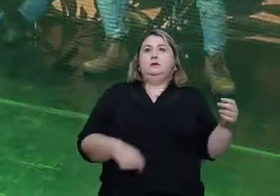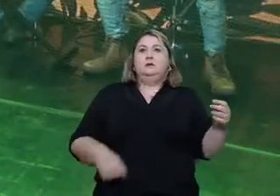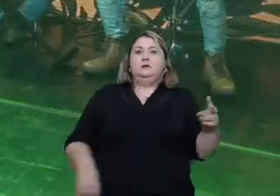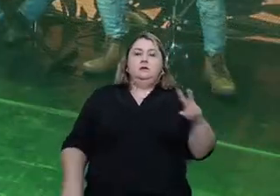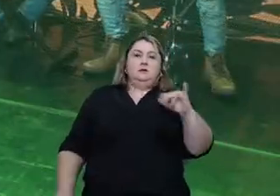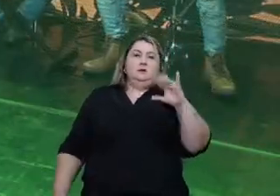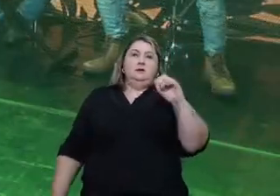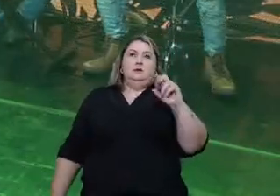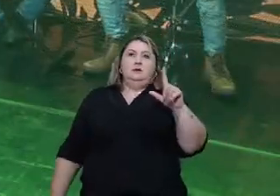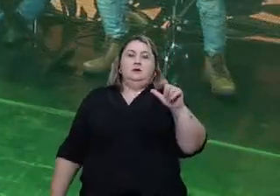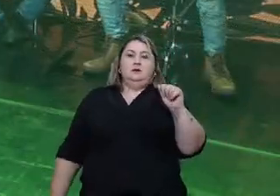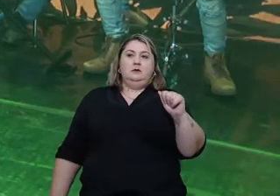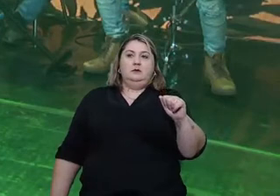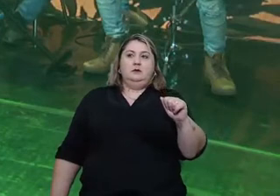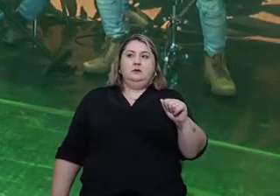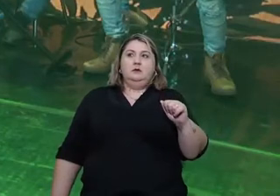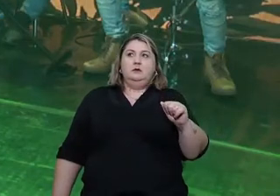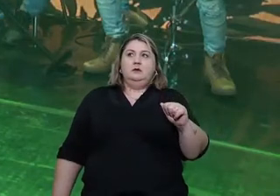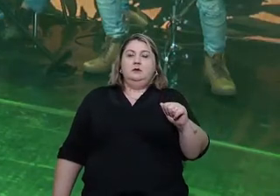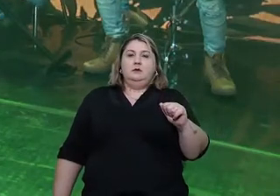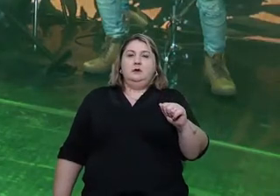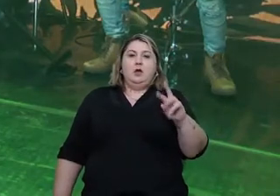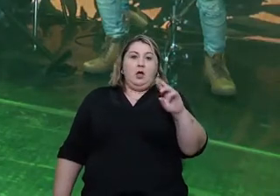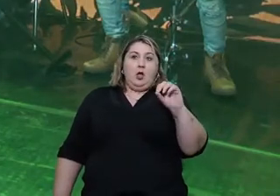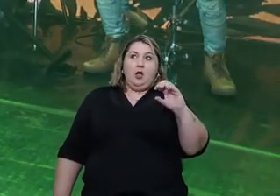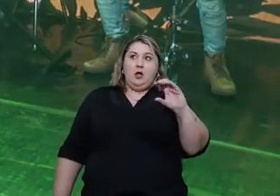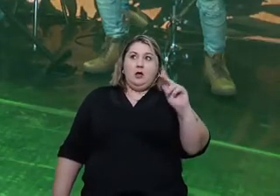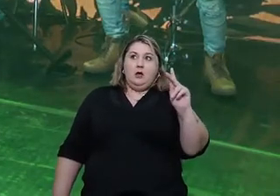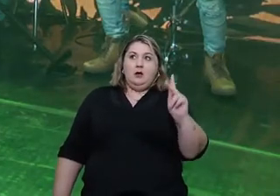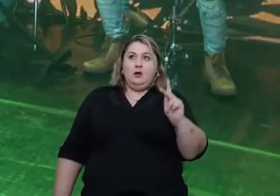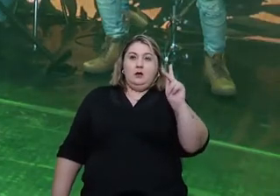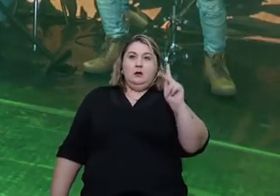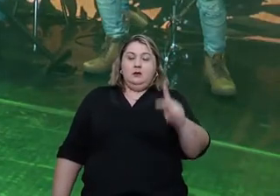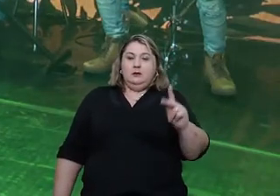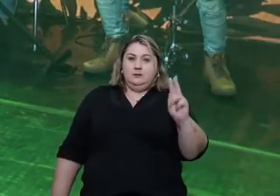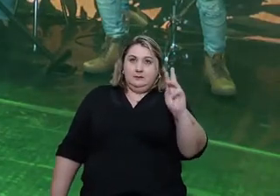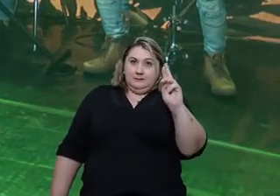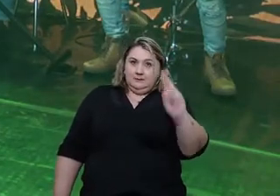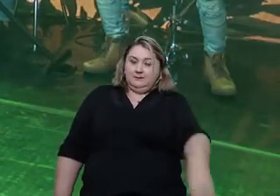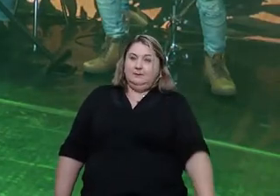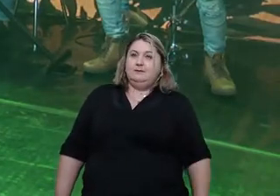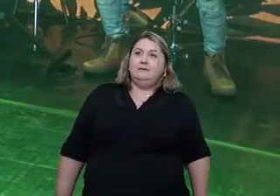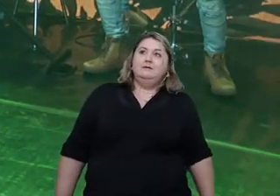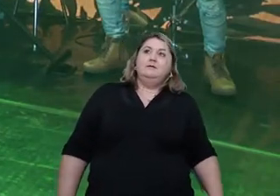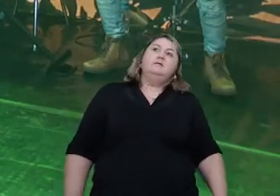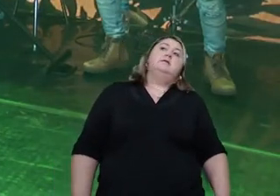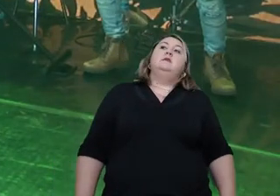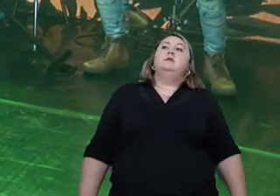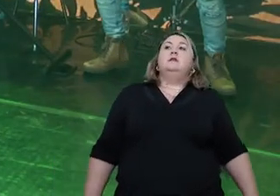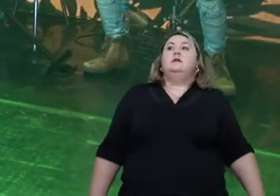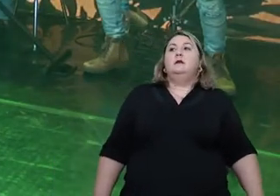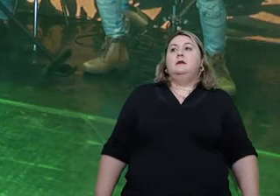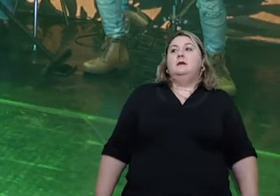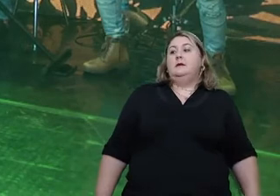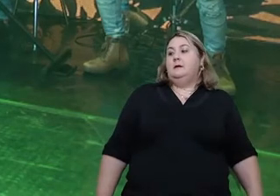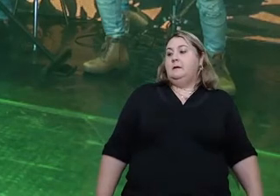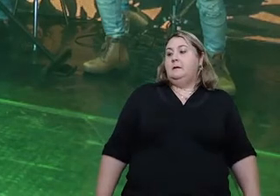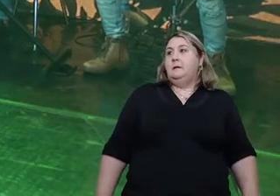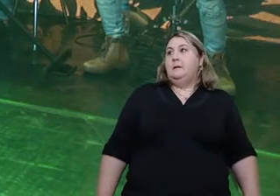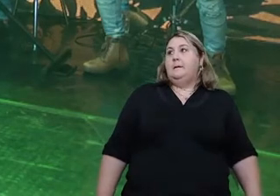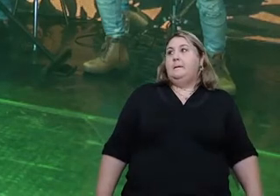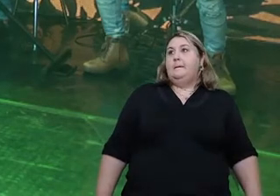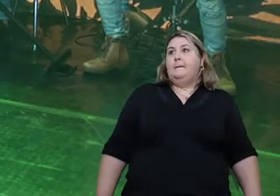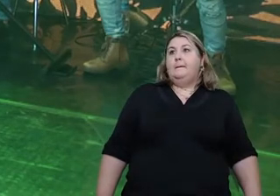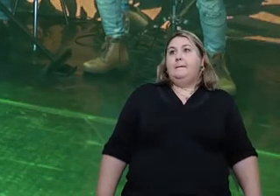Depois das violas, a gente vai fazer um pouco de rock pra vocês. Que eu sério mesmo? É mesmo? Sim, é mesmo? Caramba! Aí, o galera que tá pedindo rock pra caramba